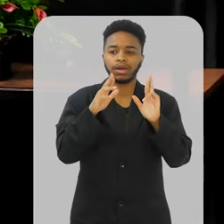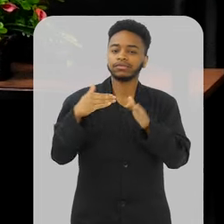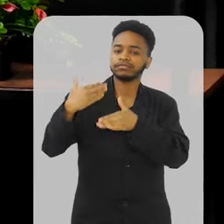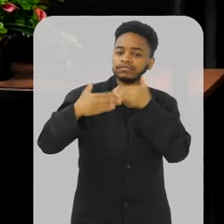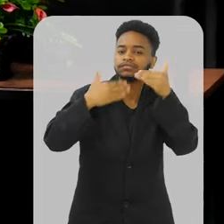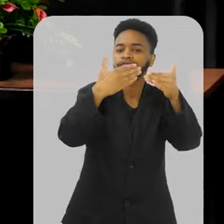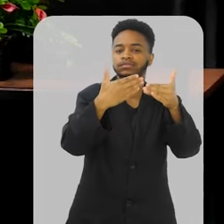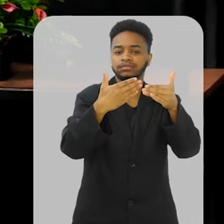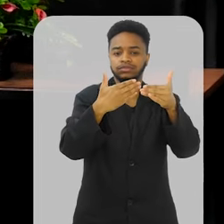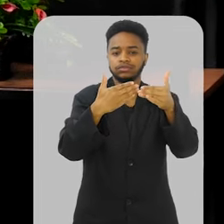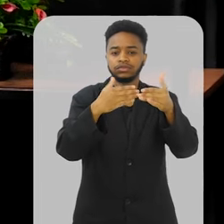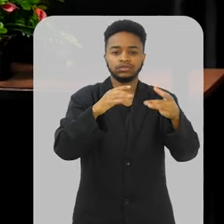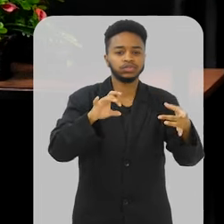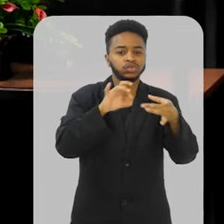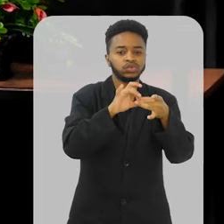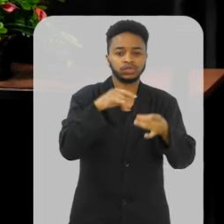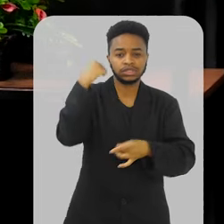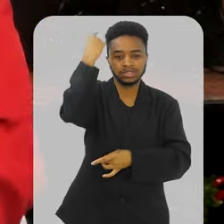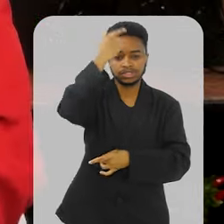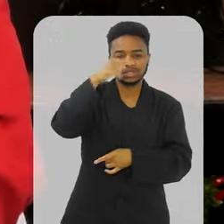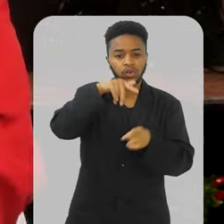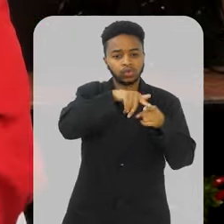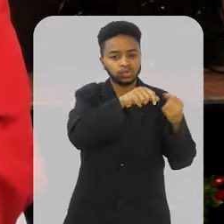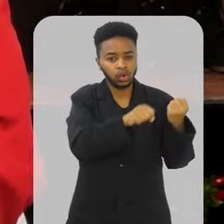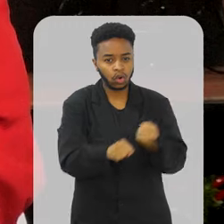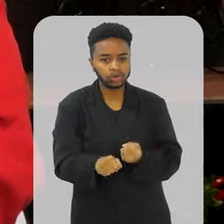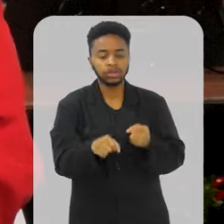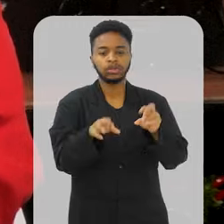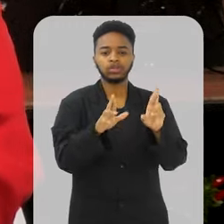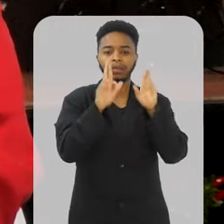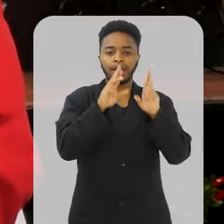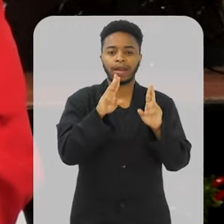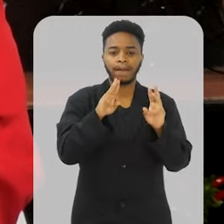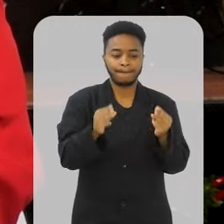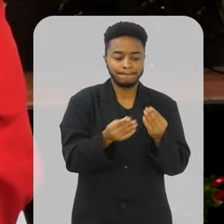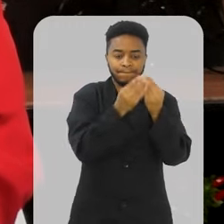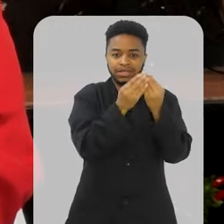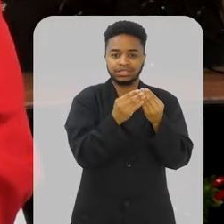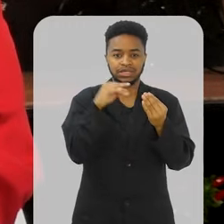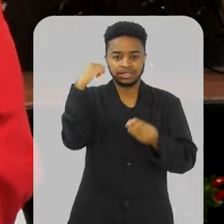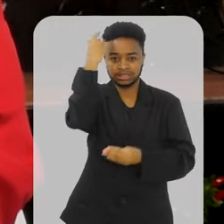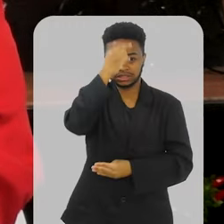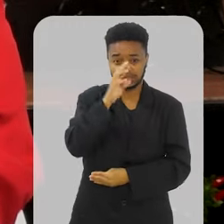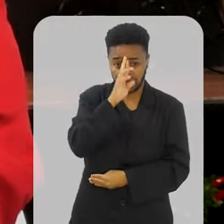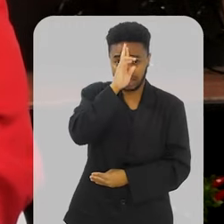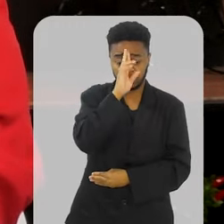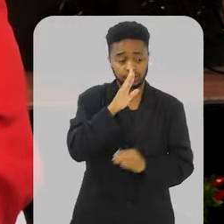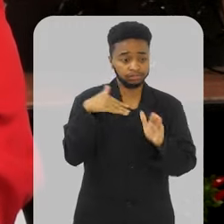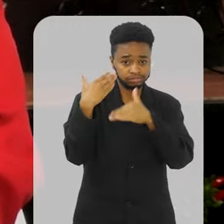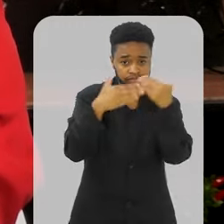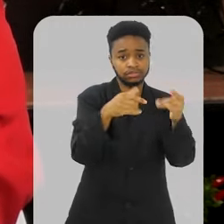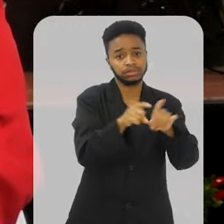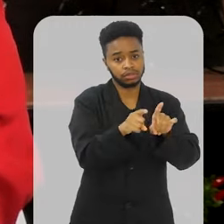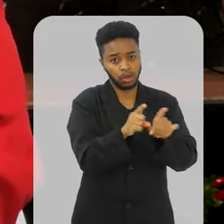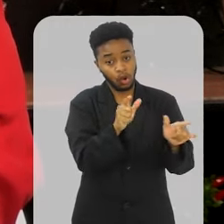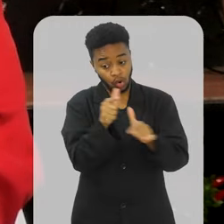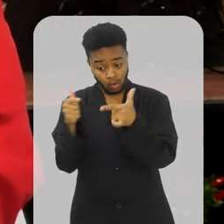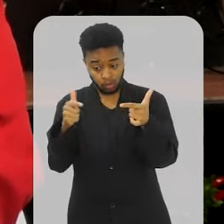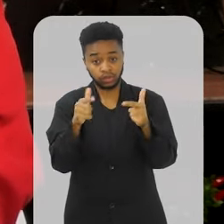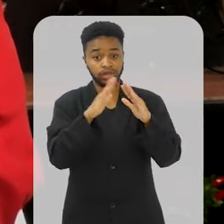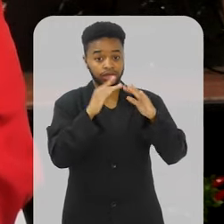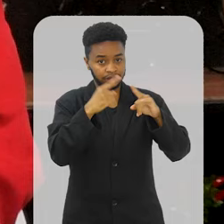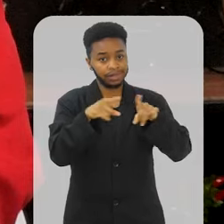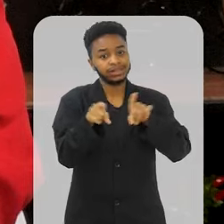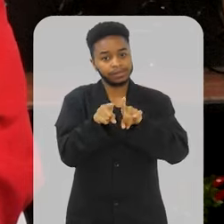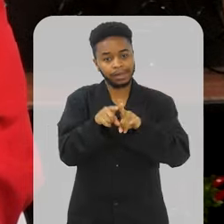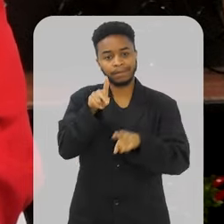mais a alvorada de São Jorge que a missa de Santa Rita cresça cada vez mais das outras paróquias também até